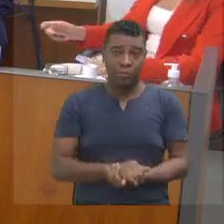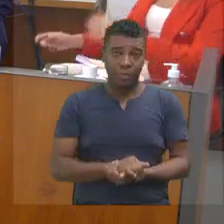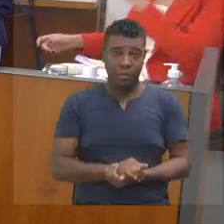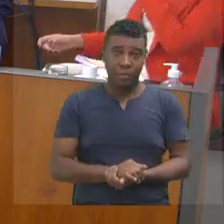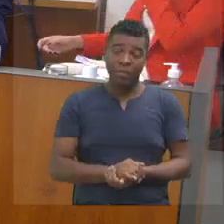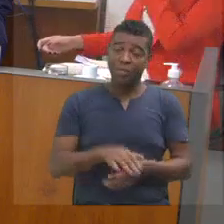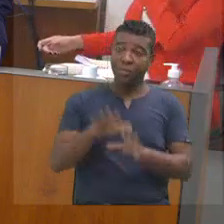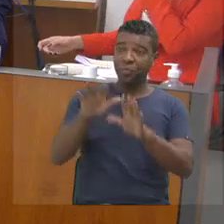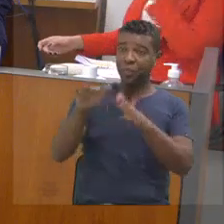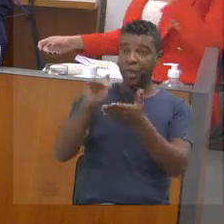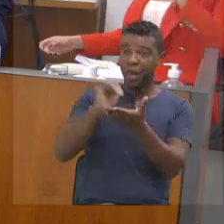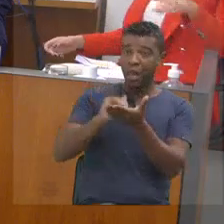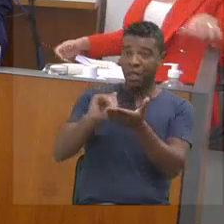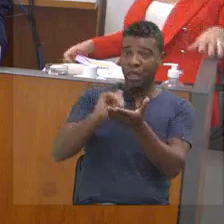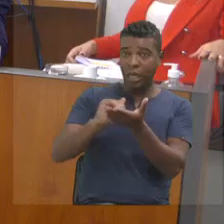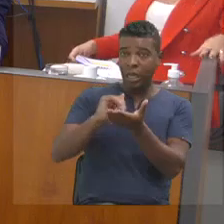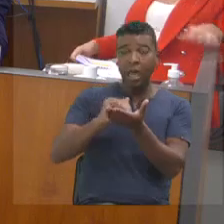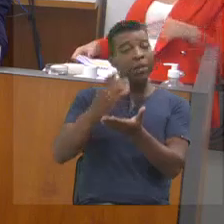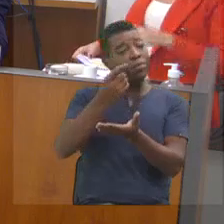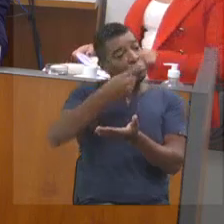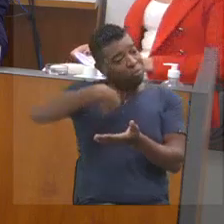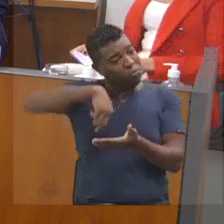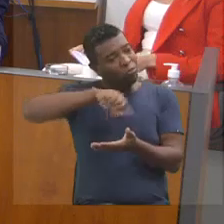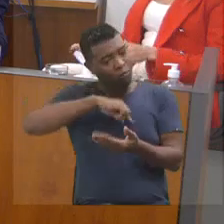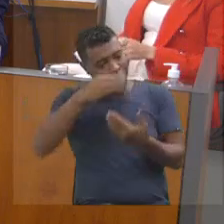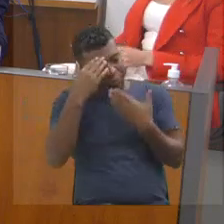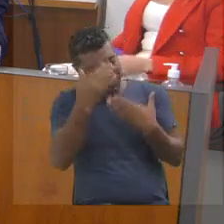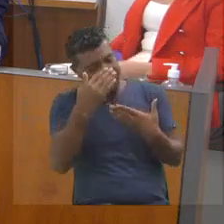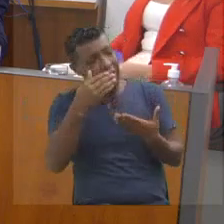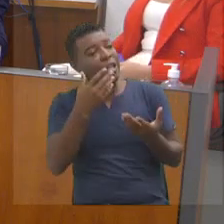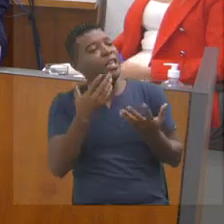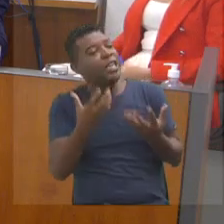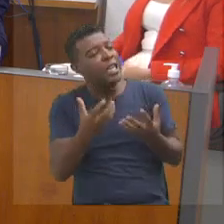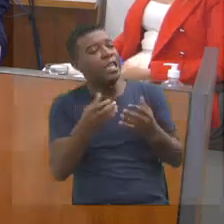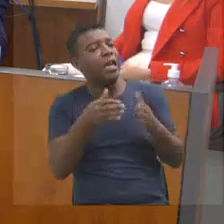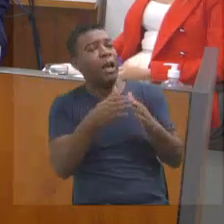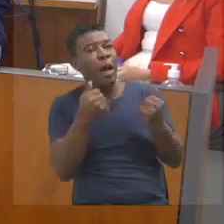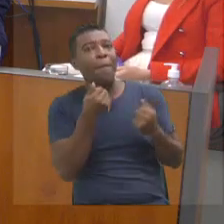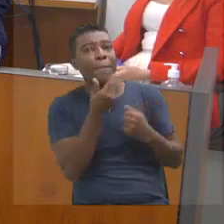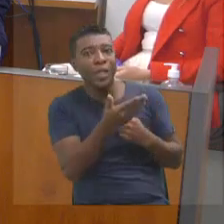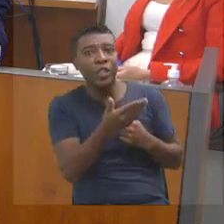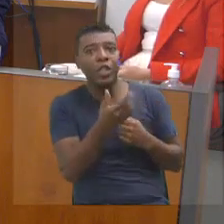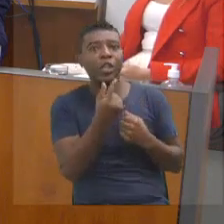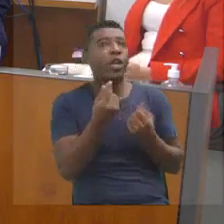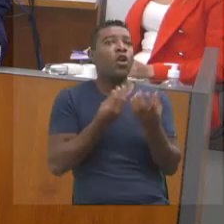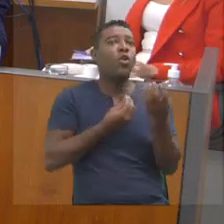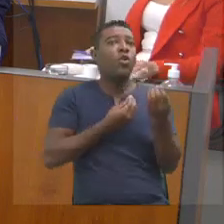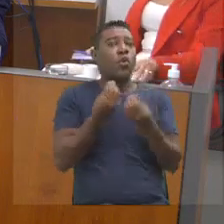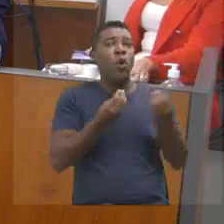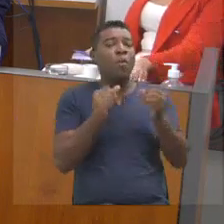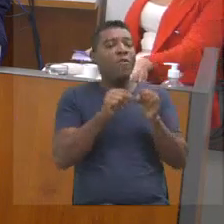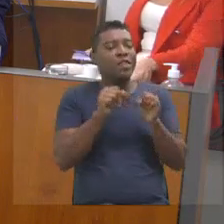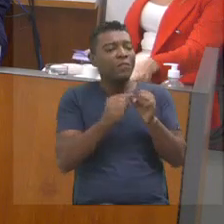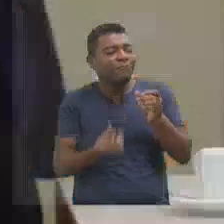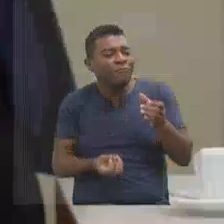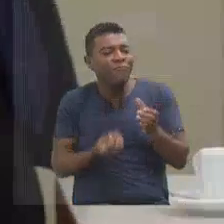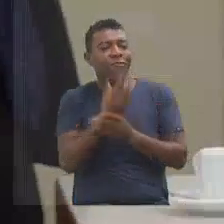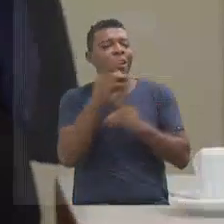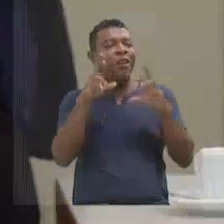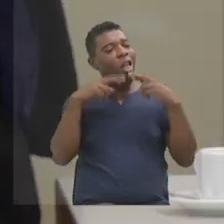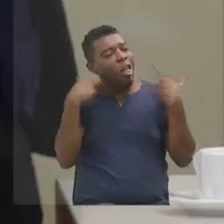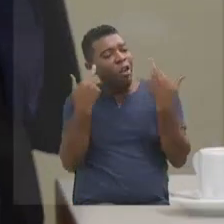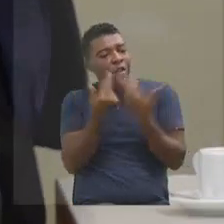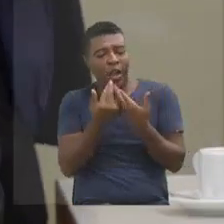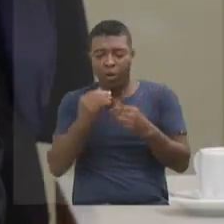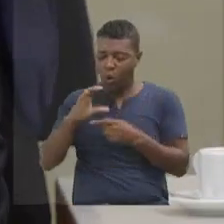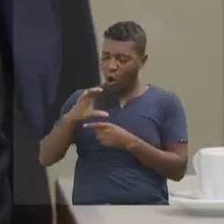aí secretária a gente gostaria de te pedir como é que seria possível uma reunião do Cosern com o senhor a